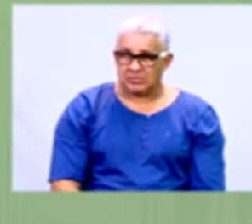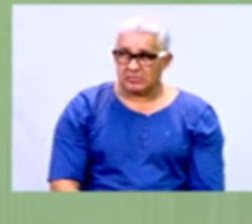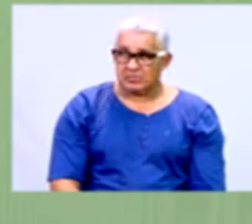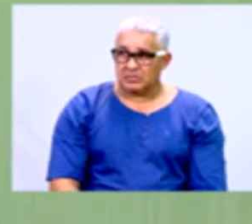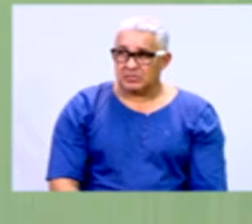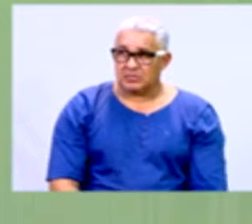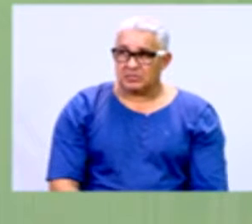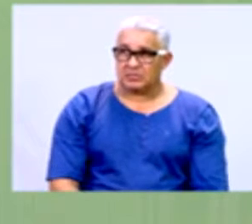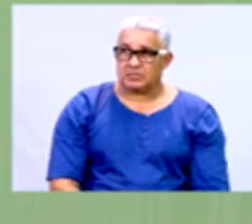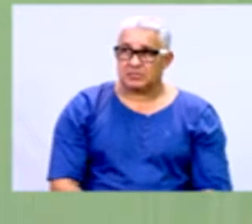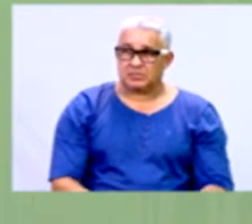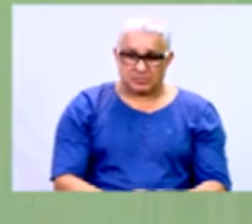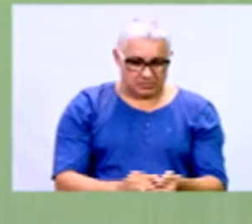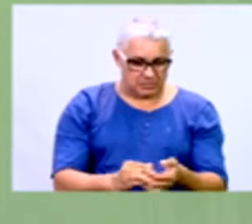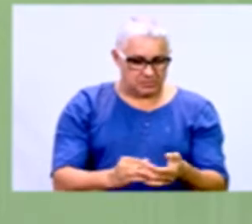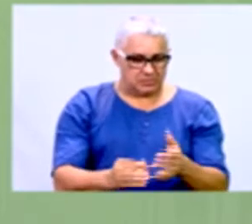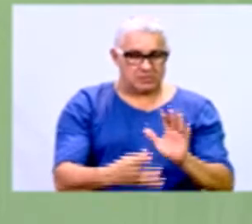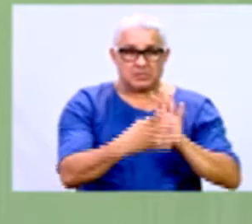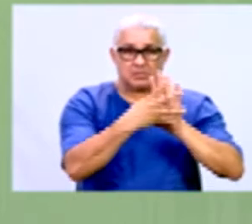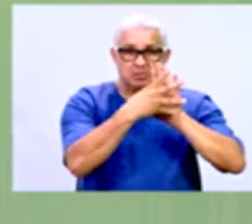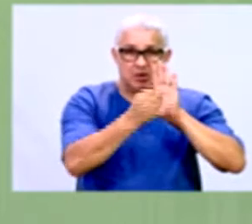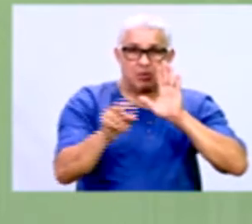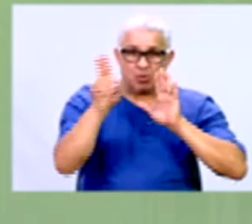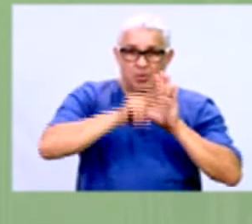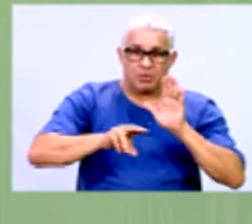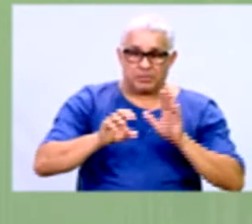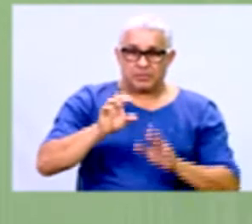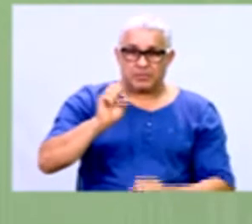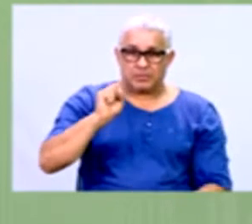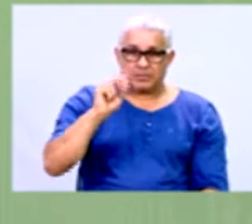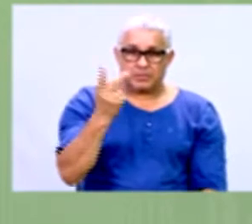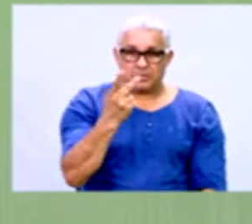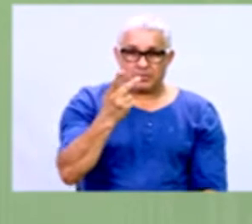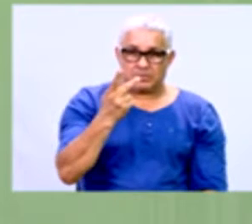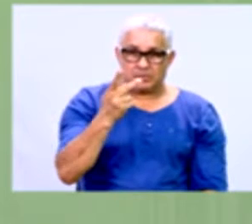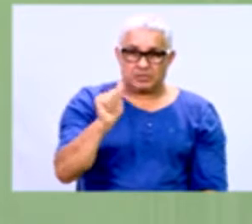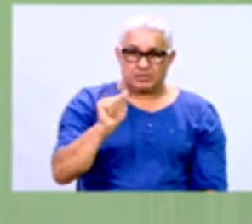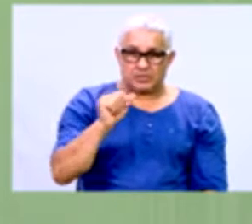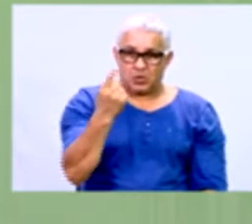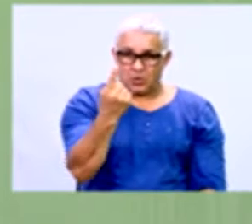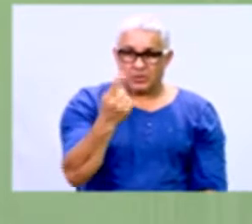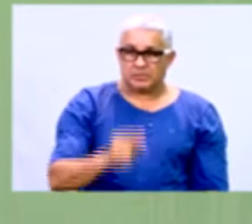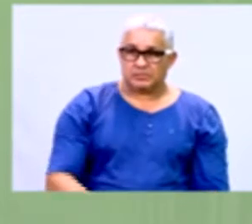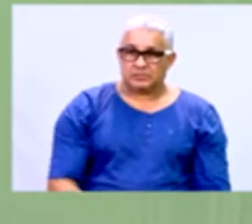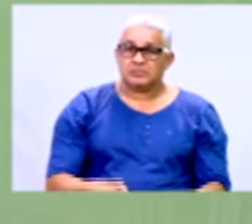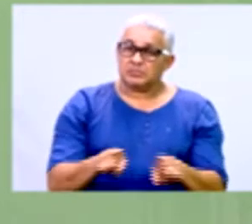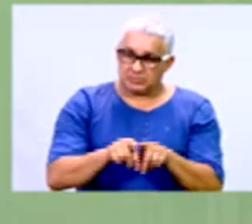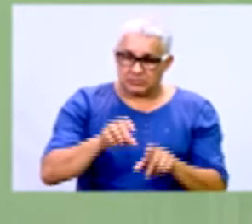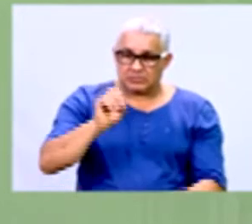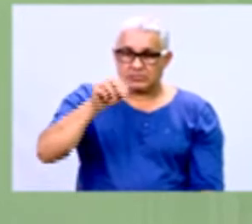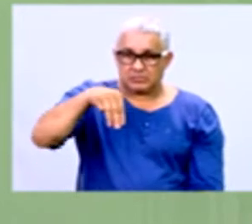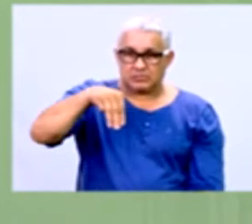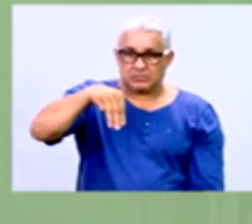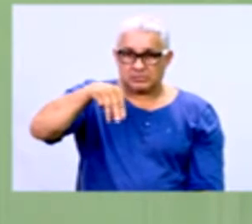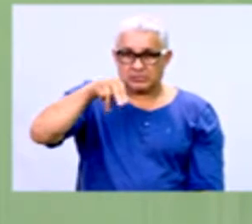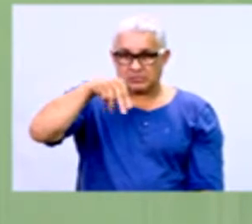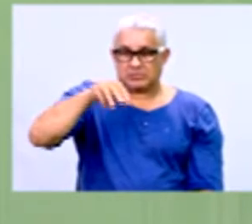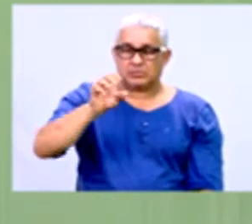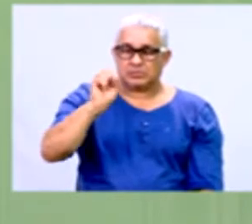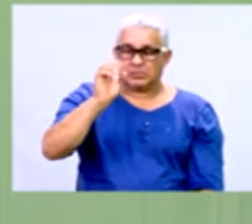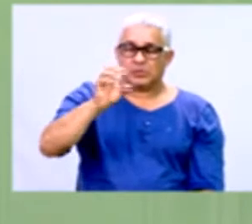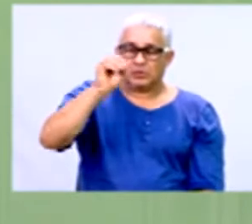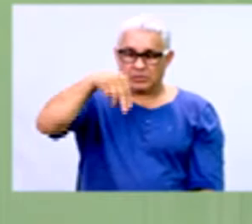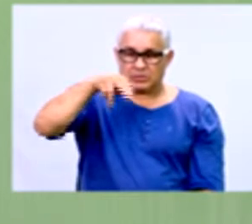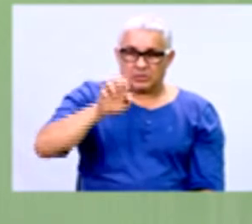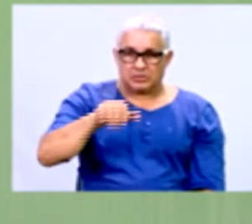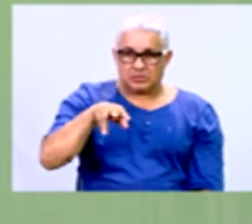No modelo que a gente utiliza o padrão SHA-1, ele também no modelo One Way, né, de criptografia, nós